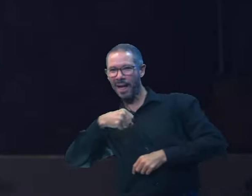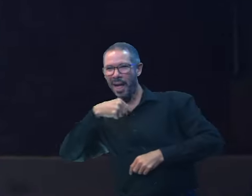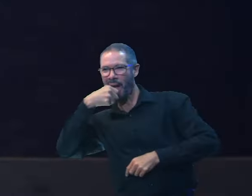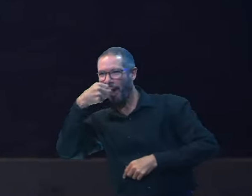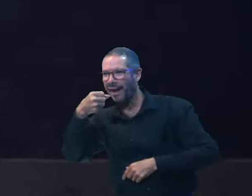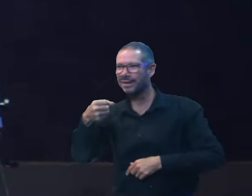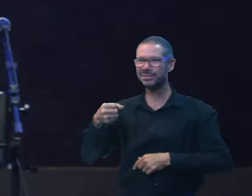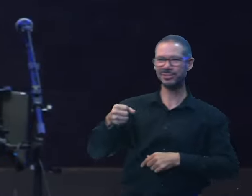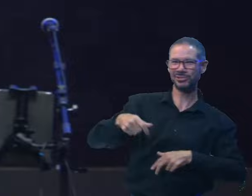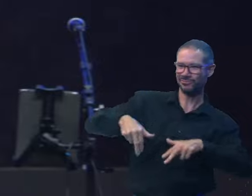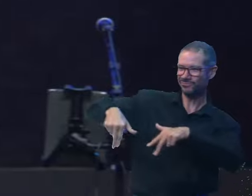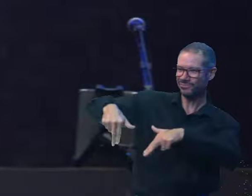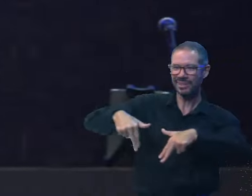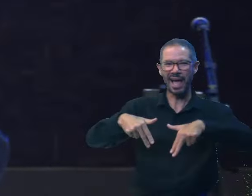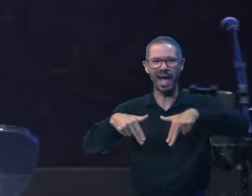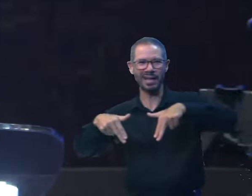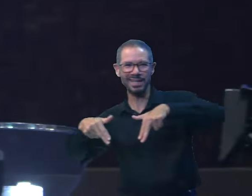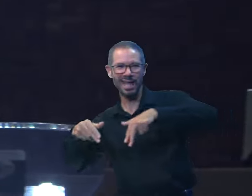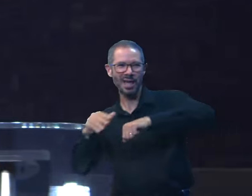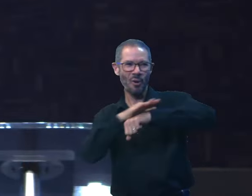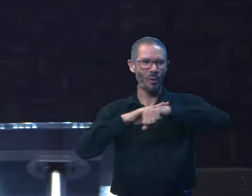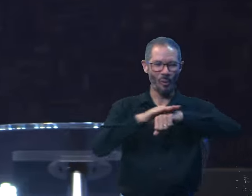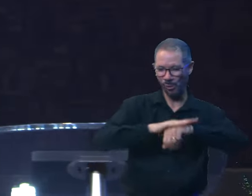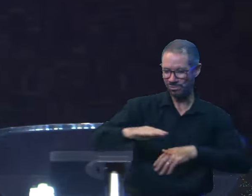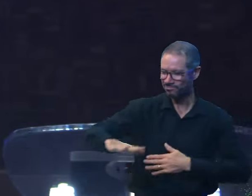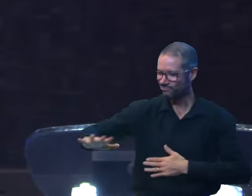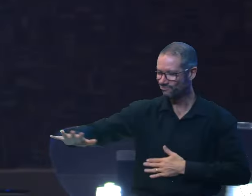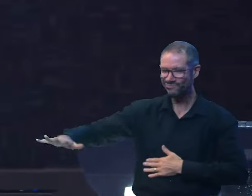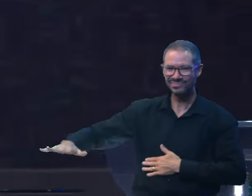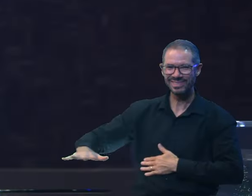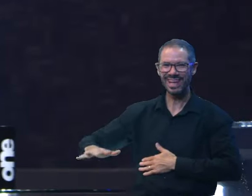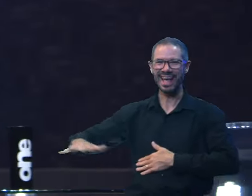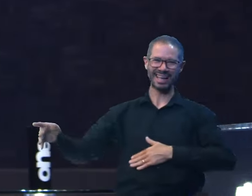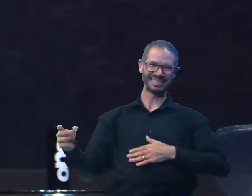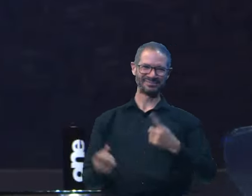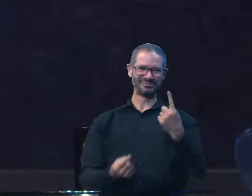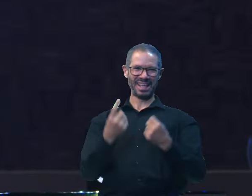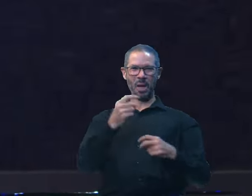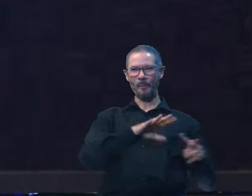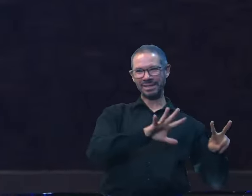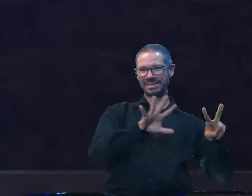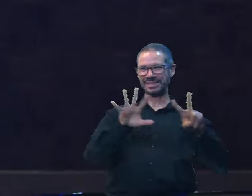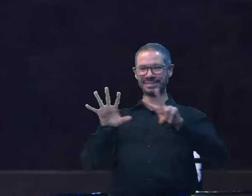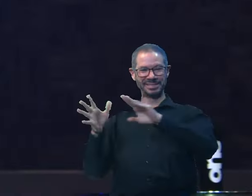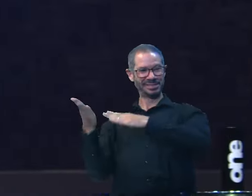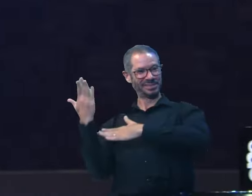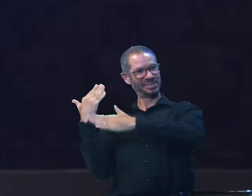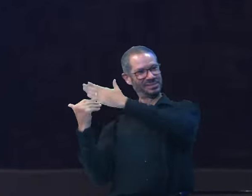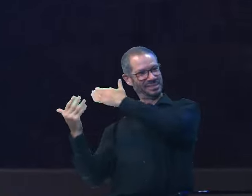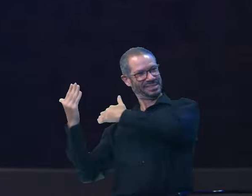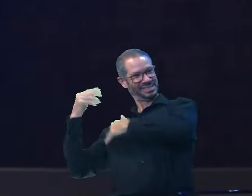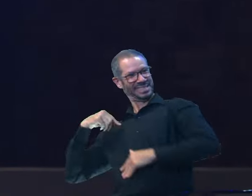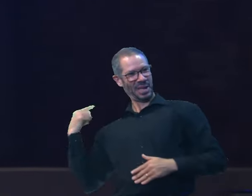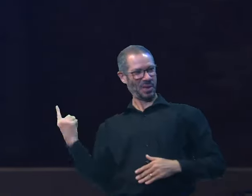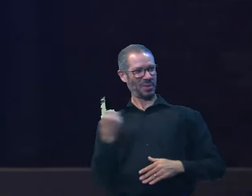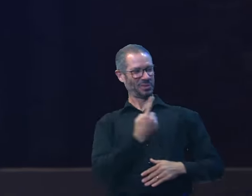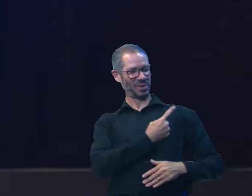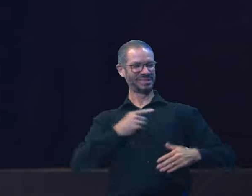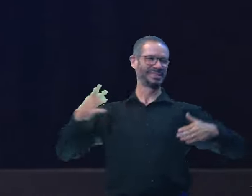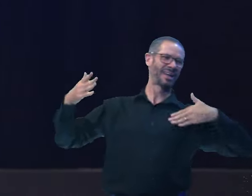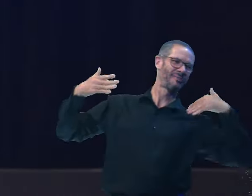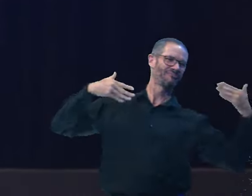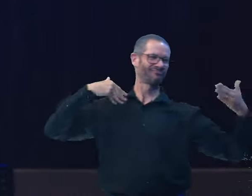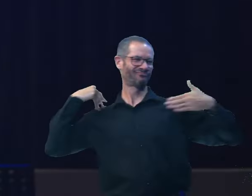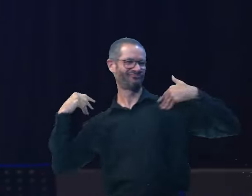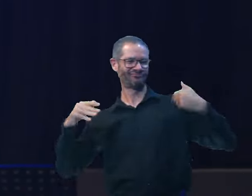andar por aqui, por ali e tudo mais, vai conversando com as crianças e tudo mais. E algumas semanas atrás, nós fomos passear com as